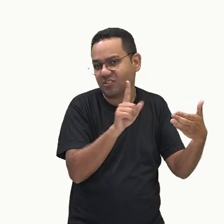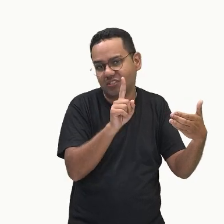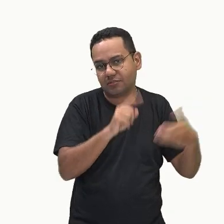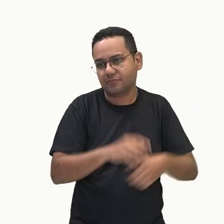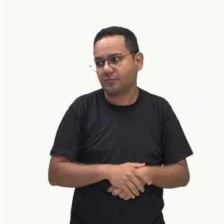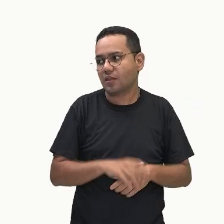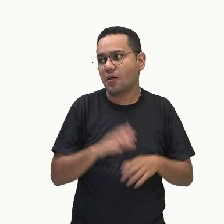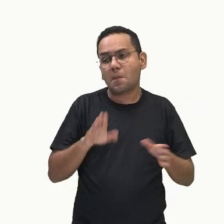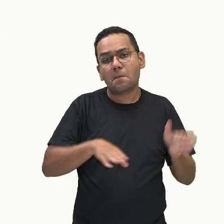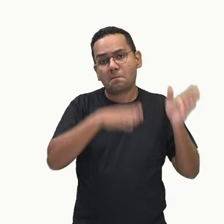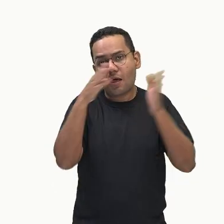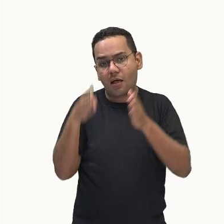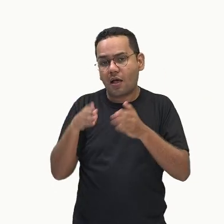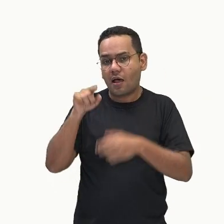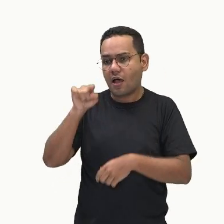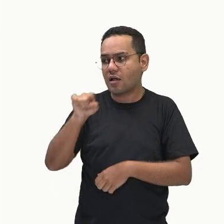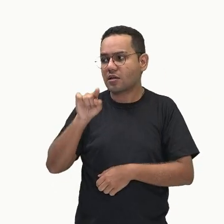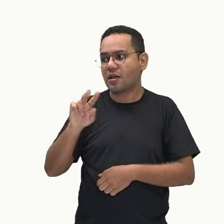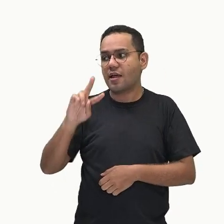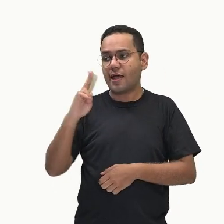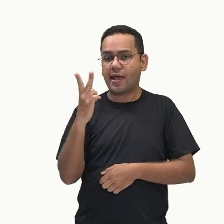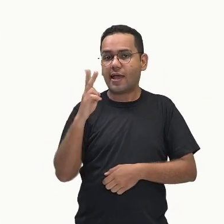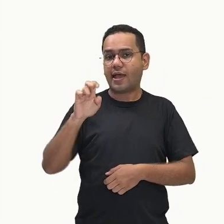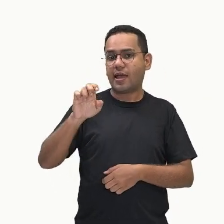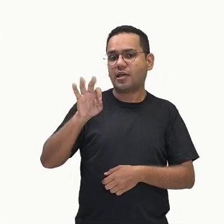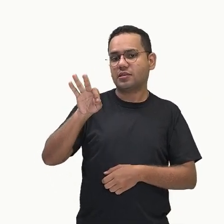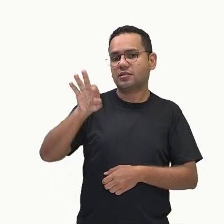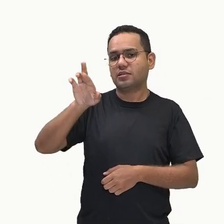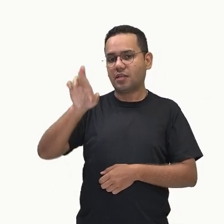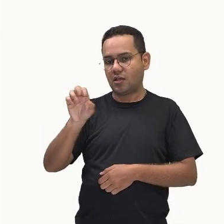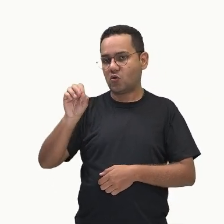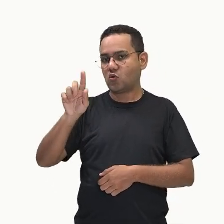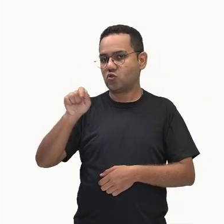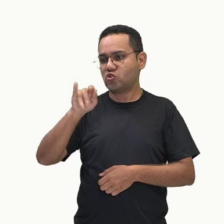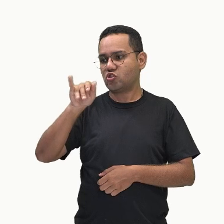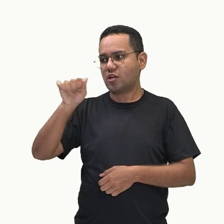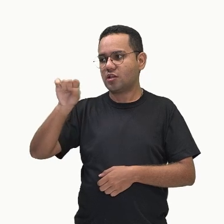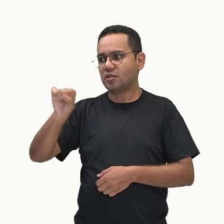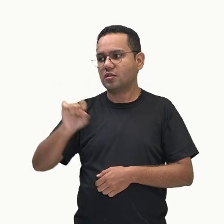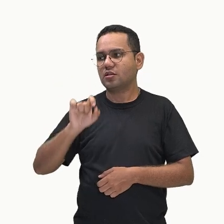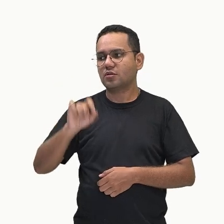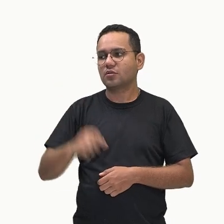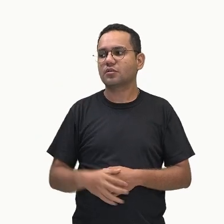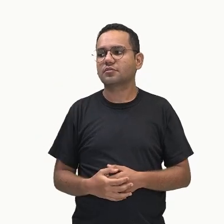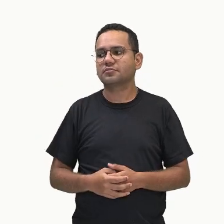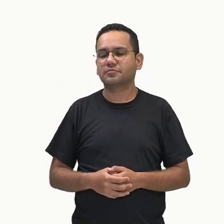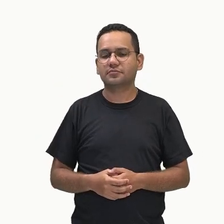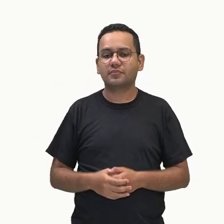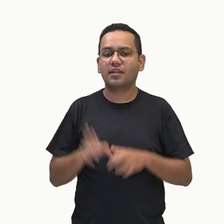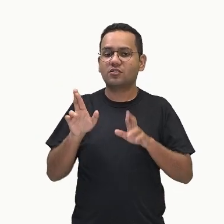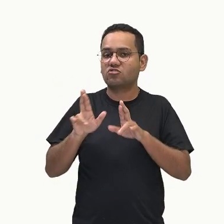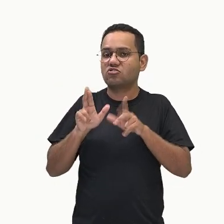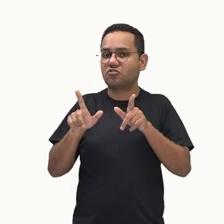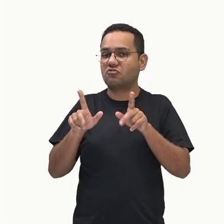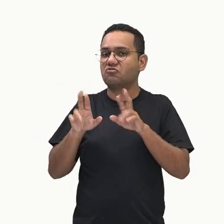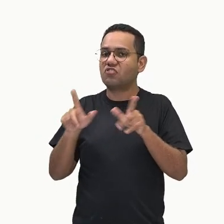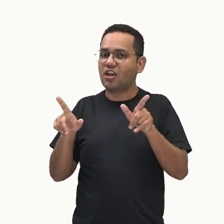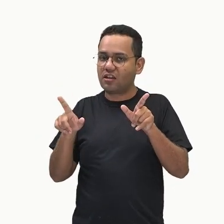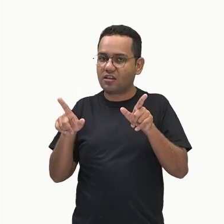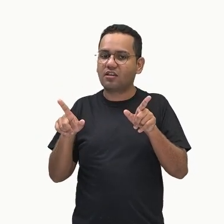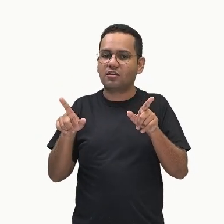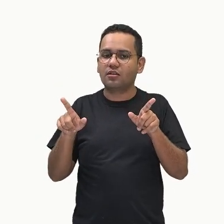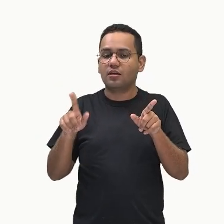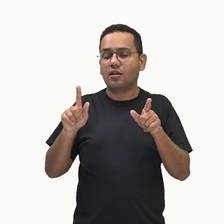Já as misturas consideradas como heterogêneas, esse hétero aqui significa diferente, vem do grego